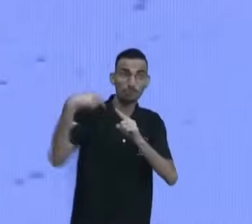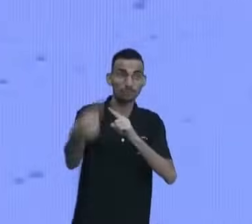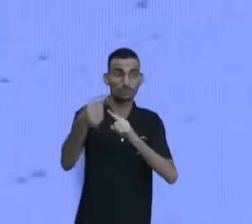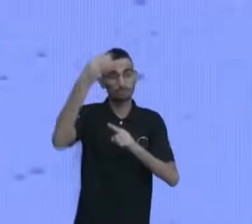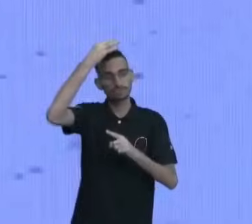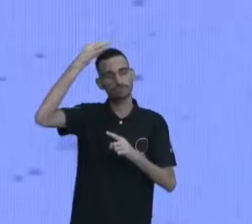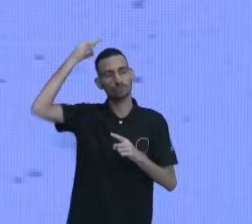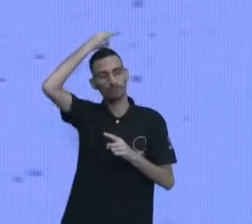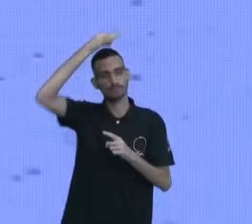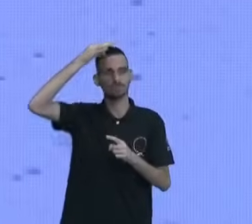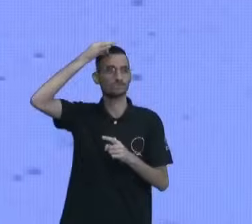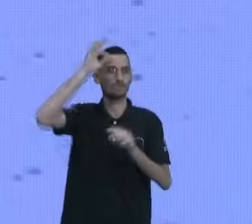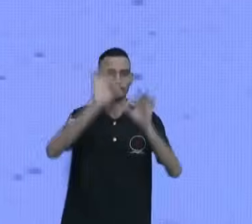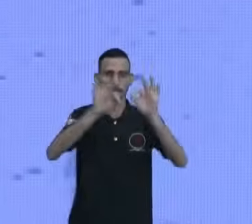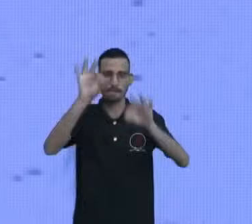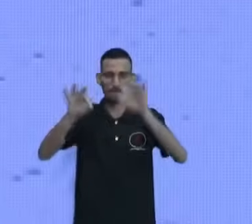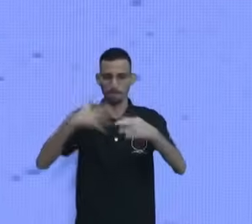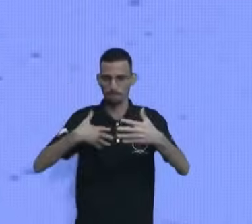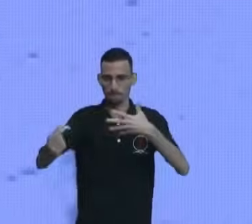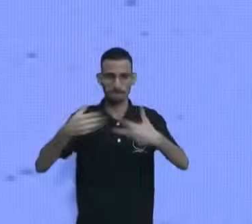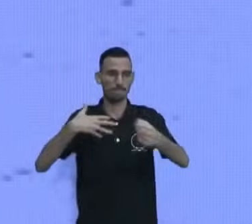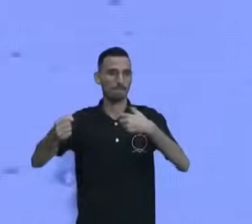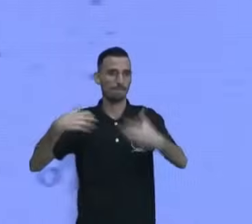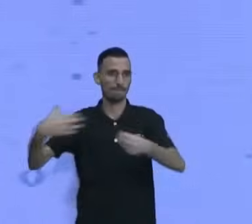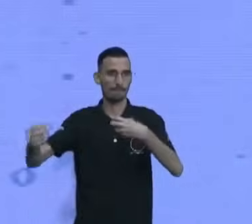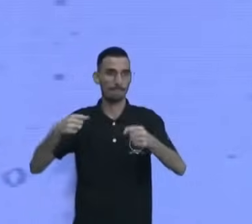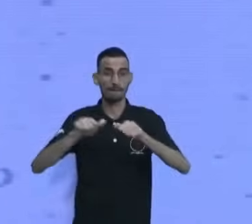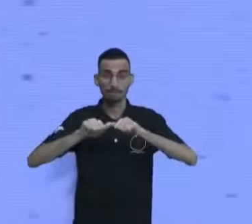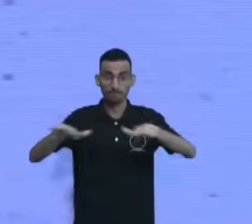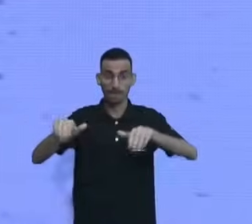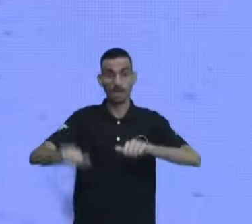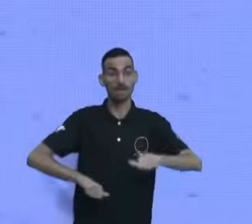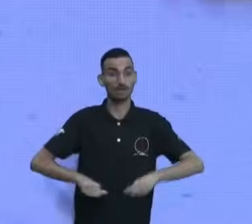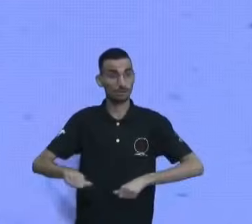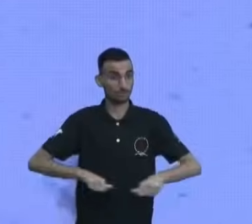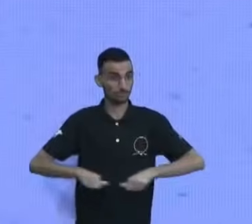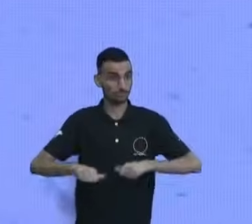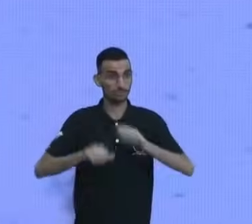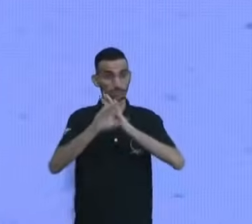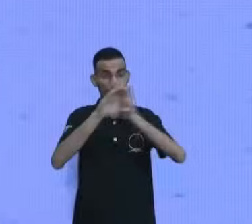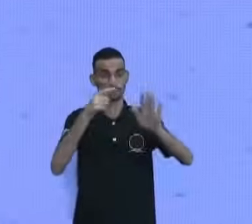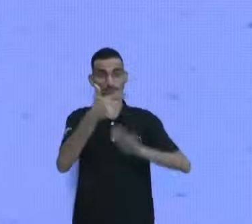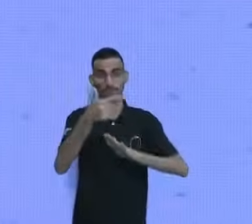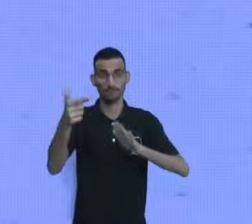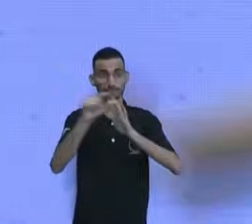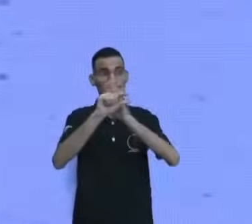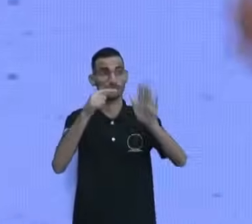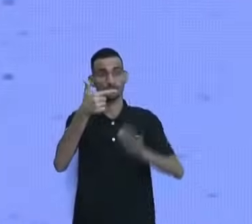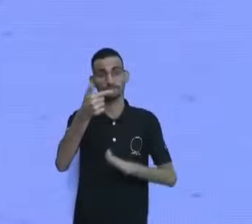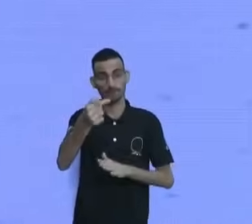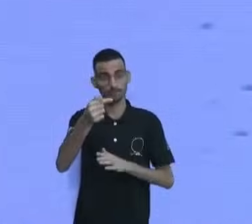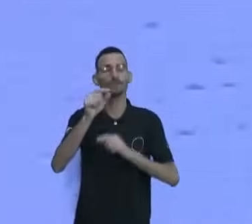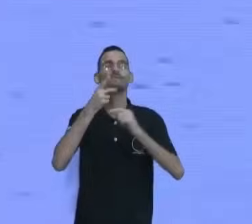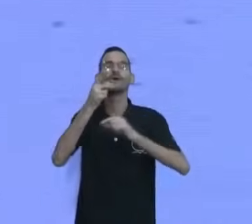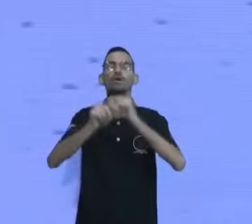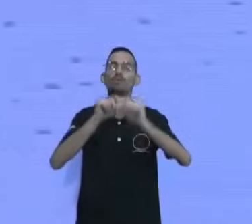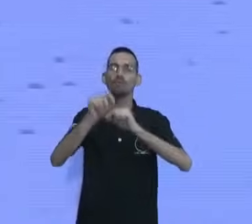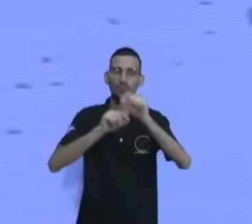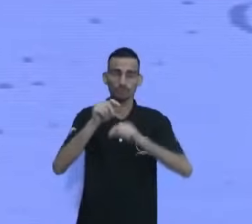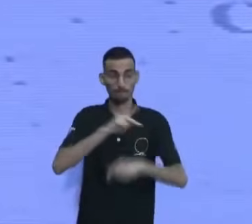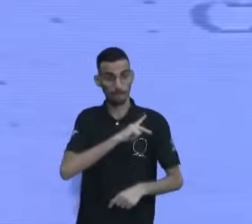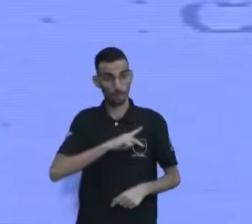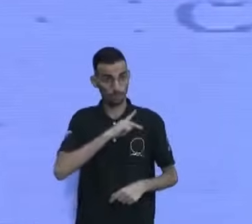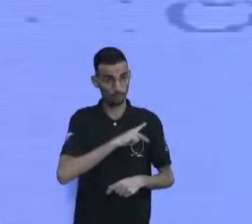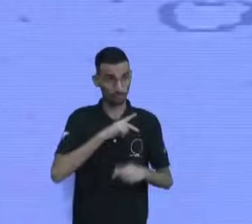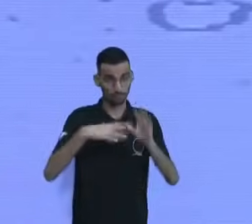Cristo atos 2217 Paulo quando chegou a Jerusalém foi orar no